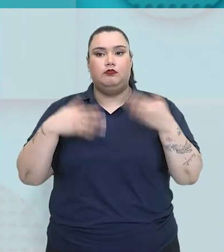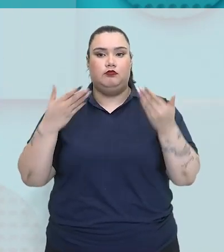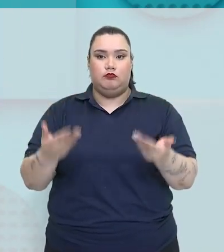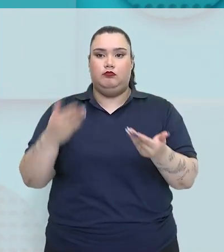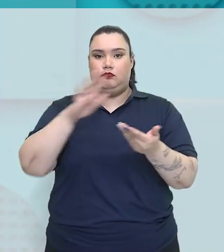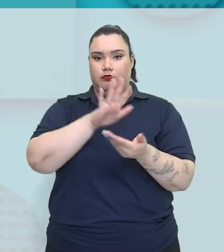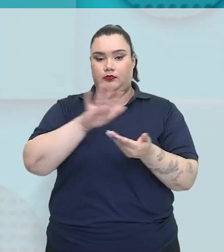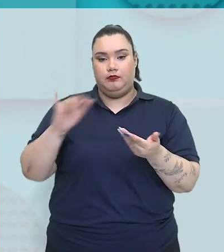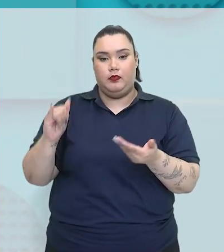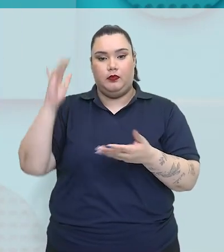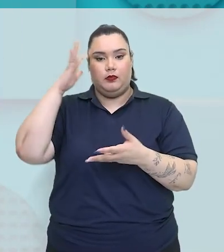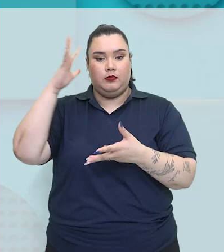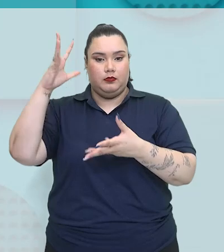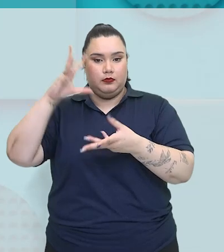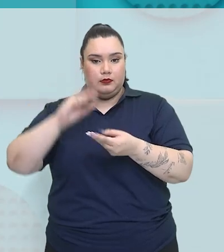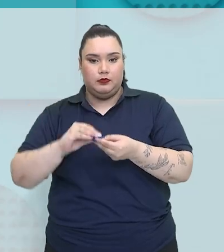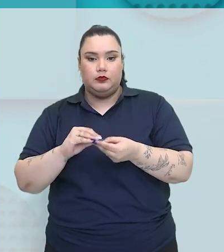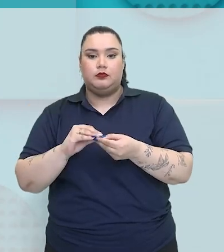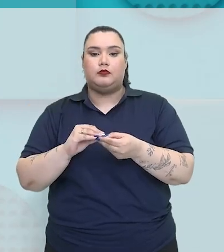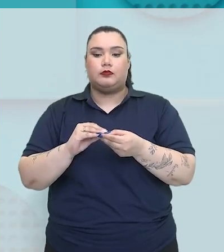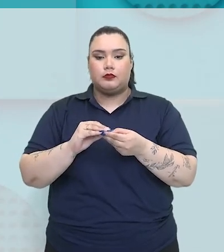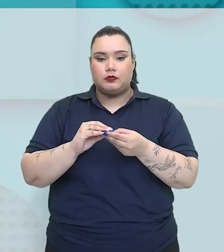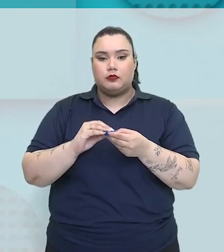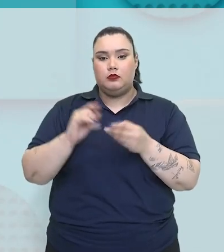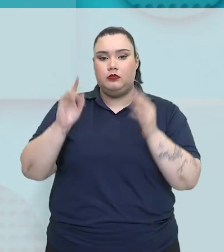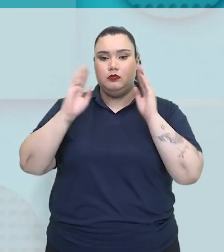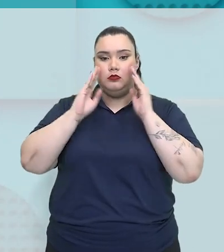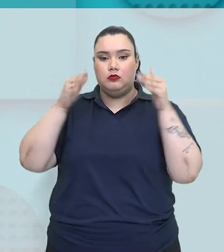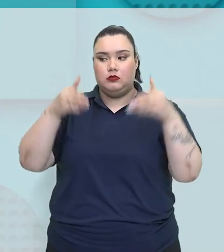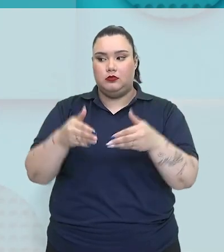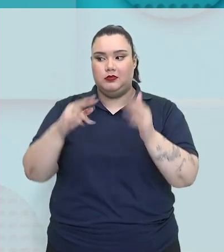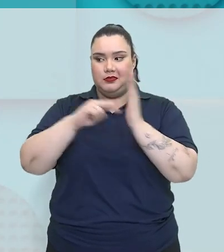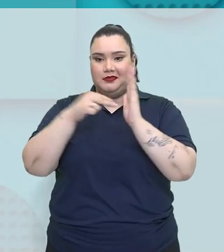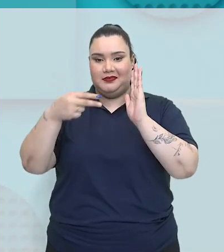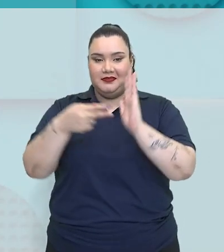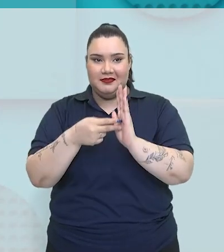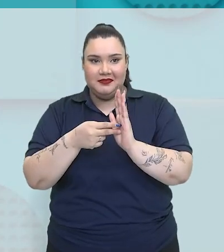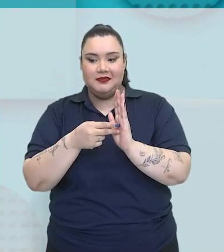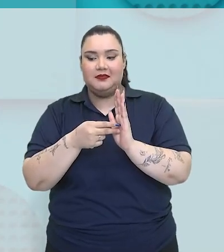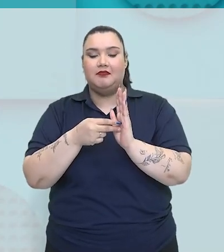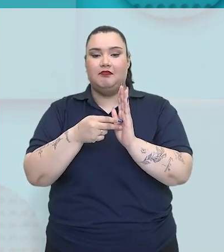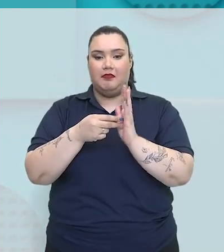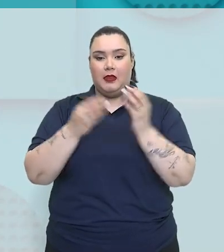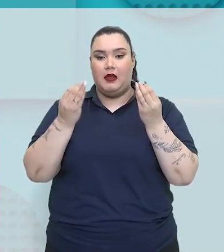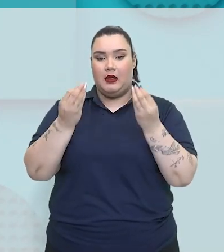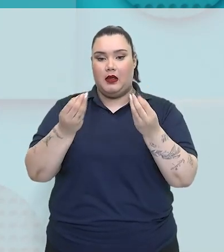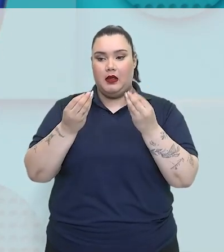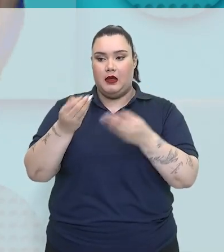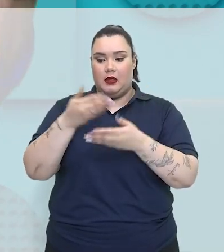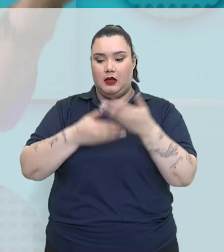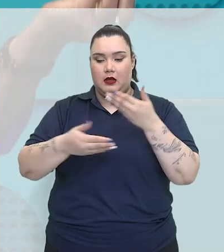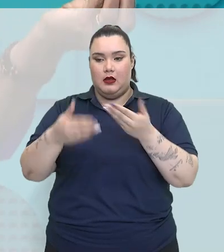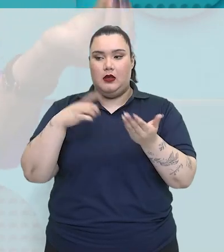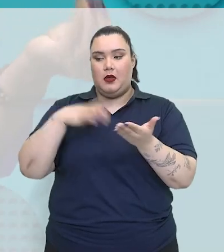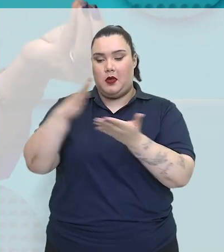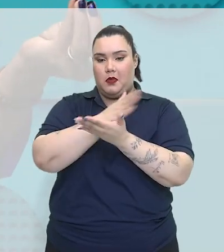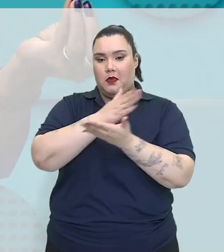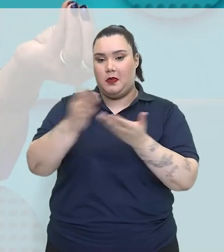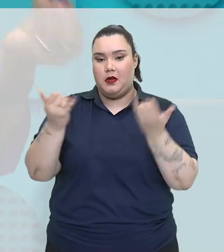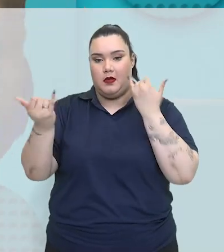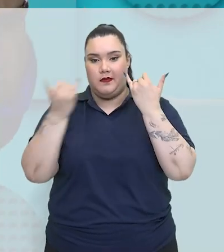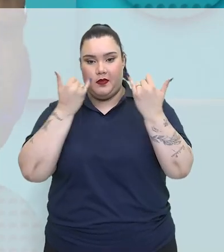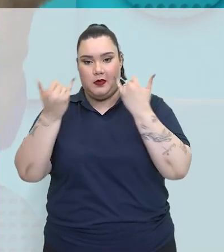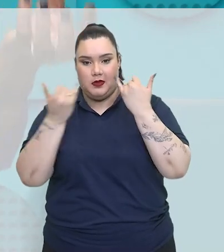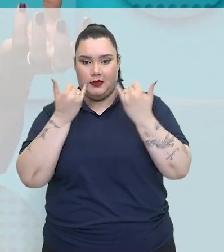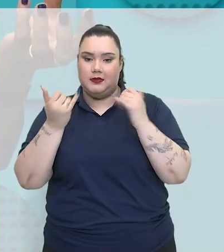vou concluir um determinado significado, um determinado sentido, a partir de alguma